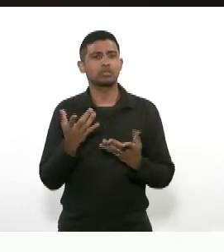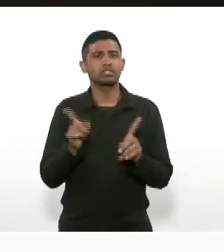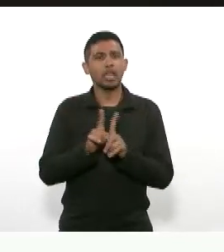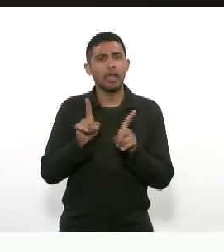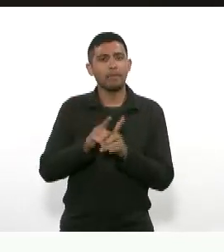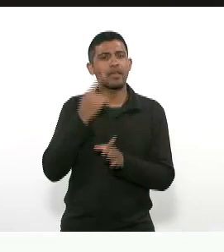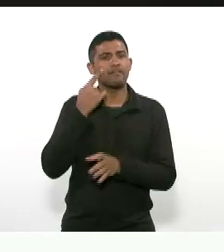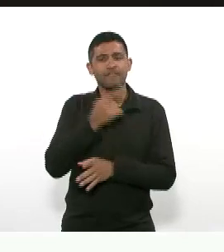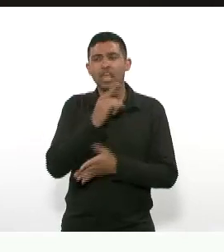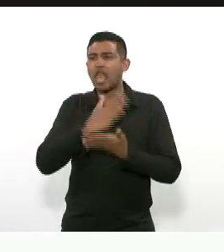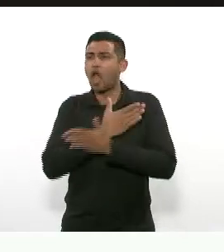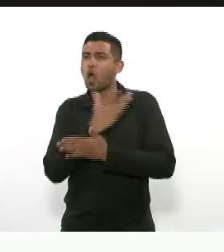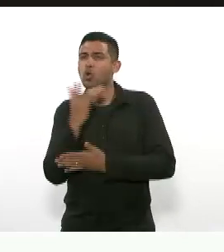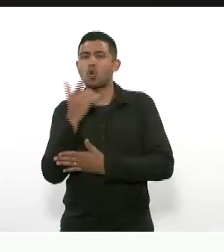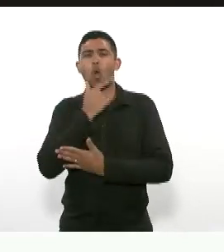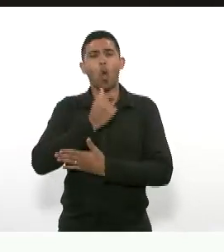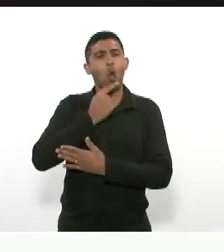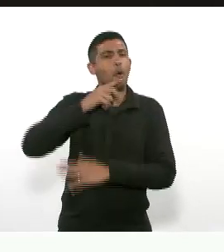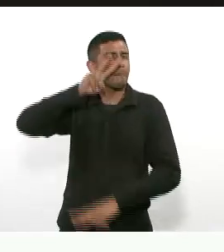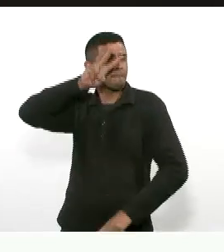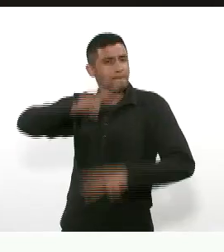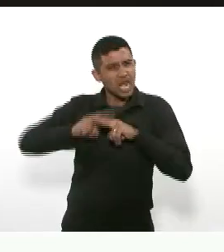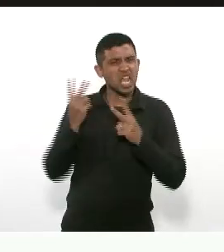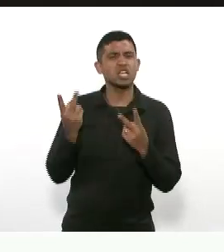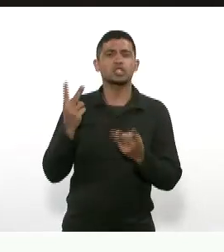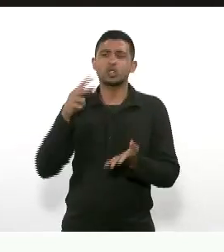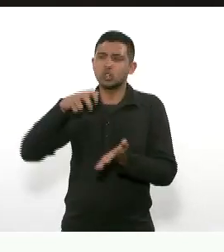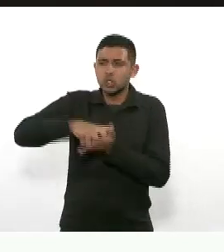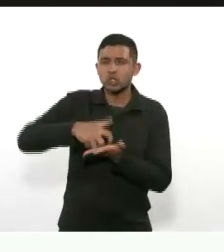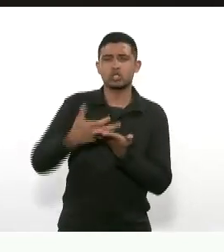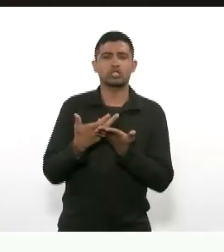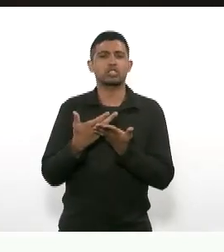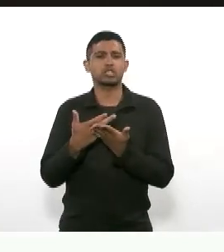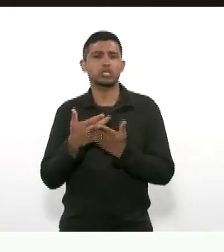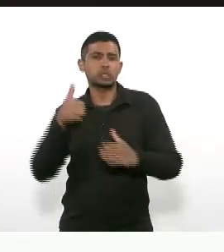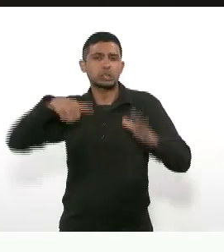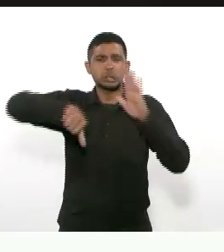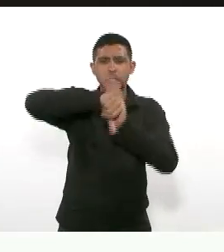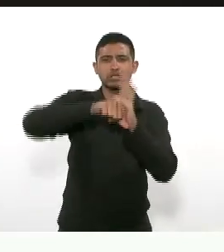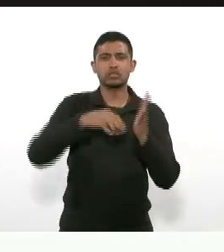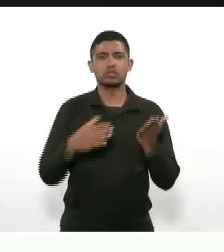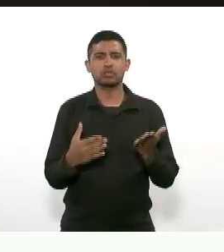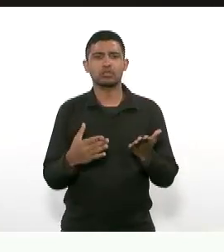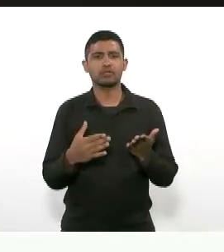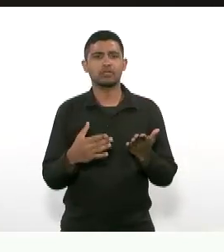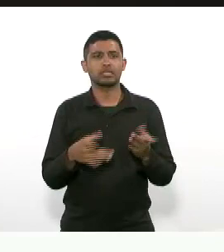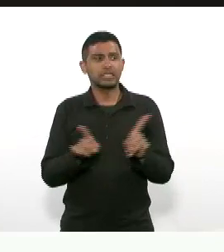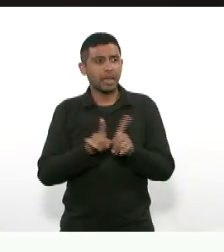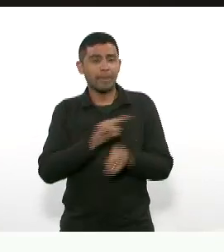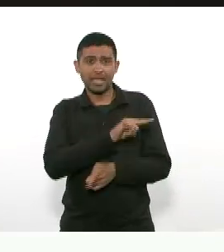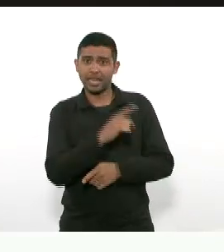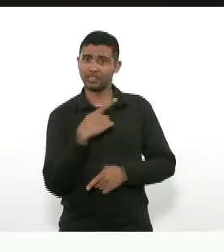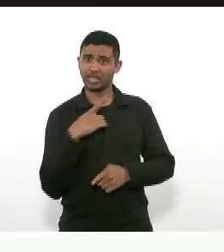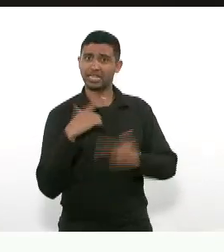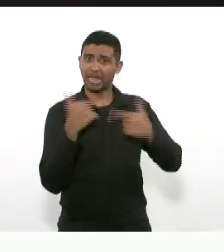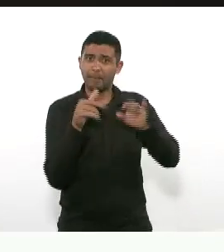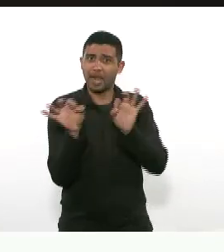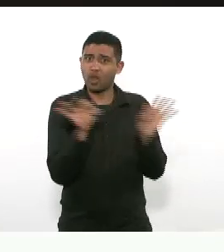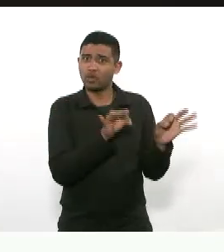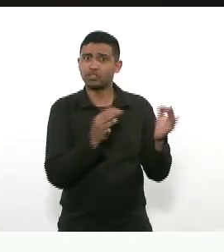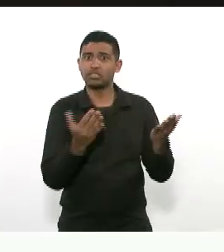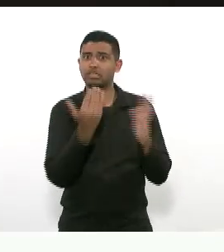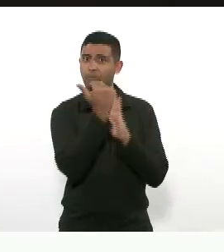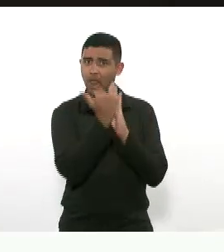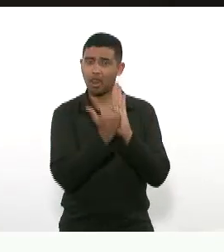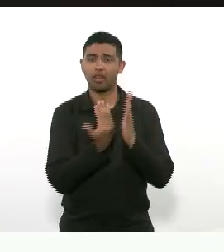condenados por crimes hediondos e eles também têm que fazer a rotina de trabalho deles.